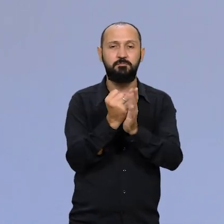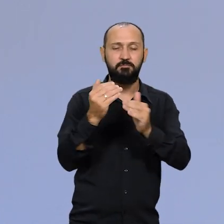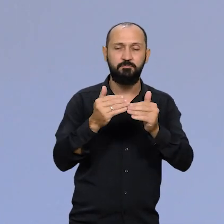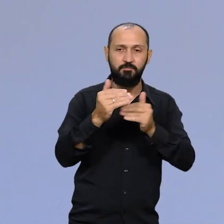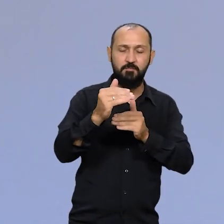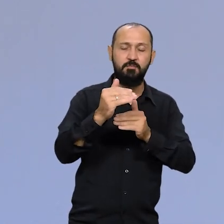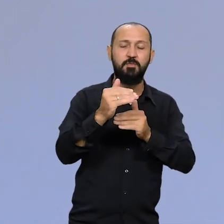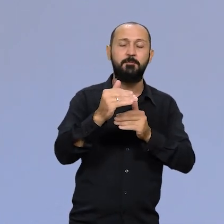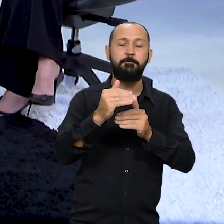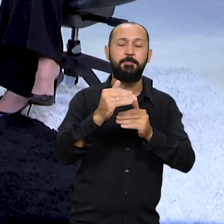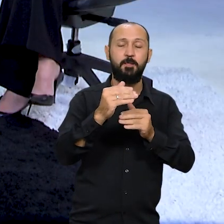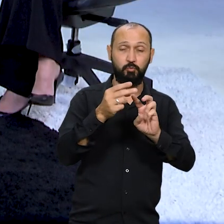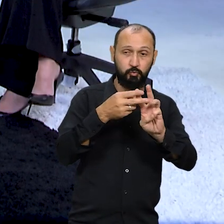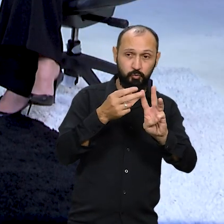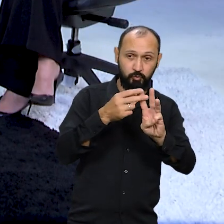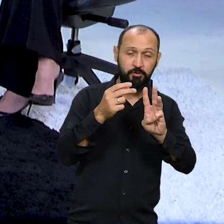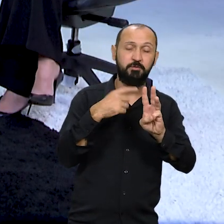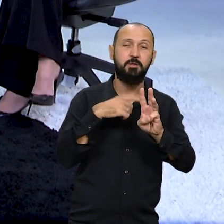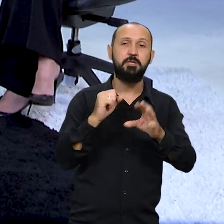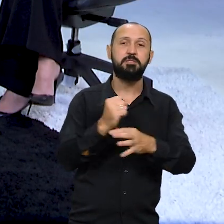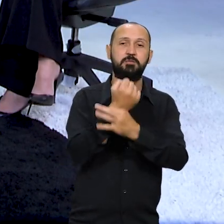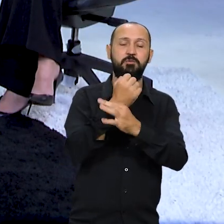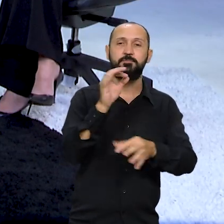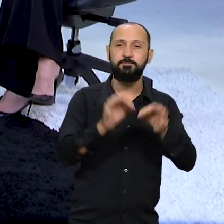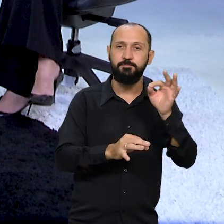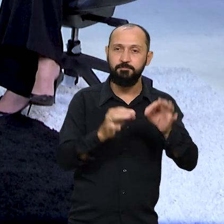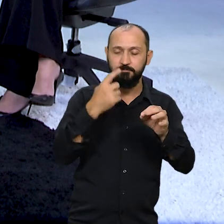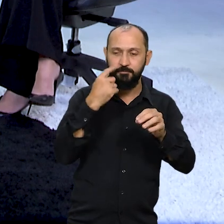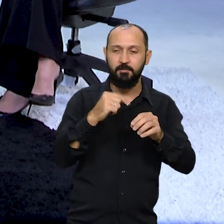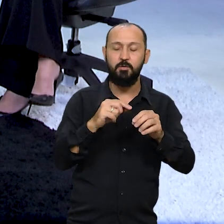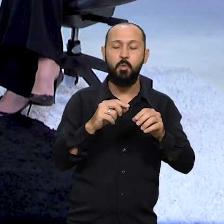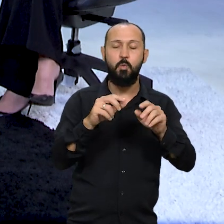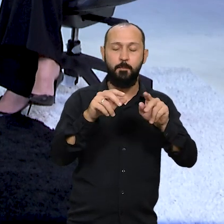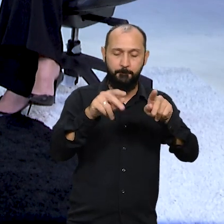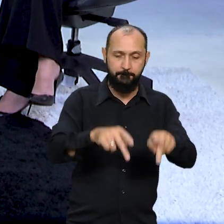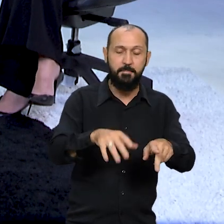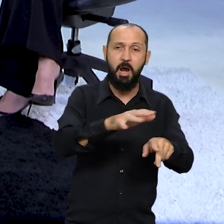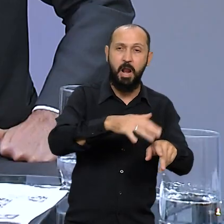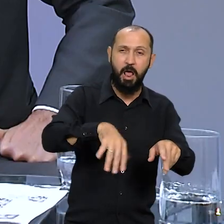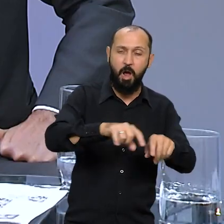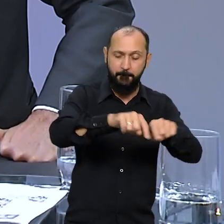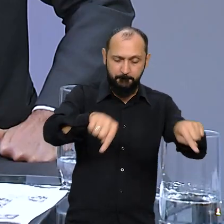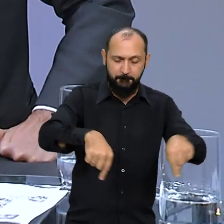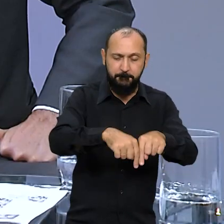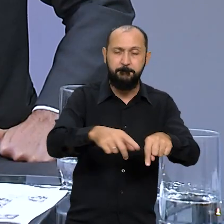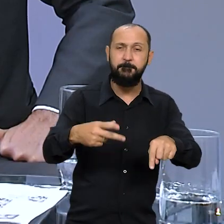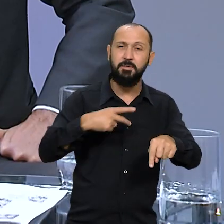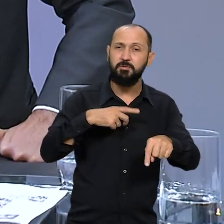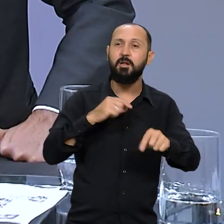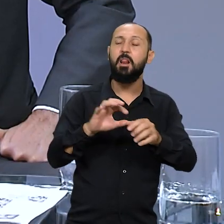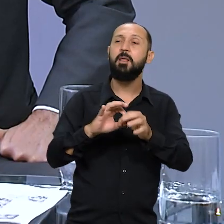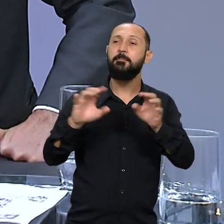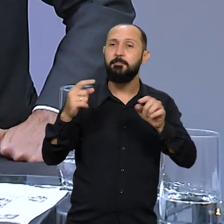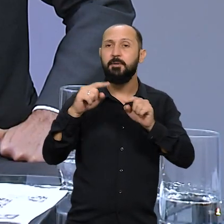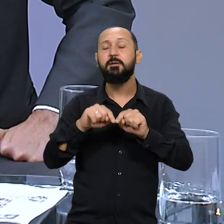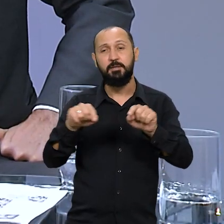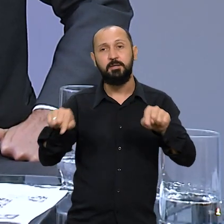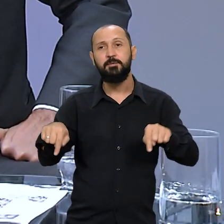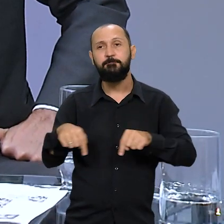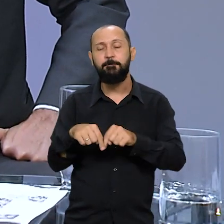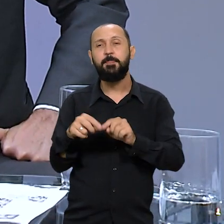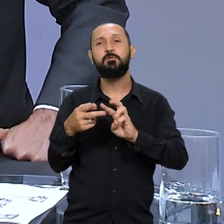do problema. E eu só vou ter o passivo do problema, eu só vou conhecer o tamanho do problema o dia que eu fechar a torneira.